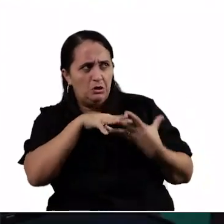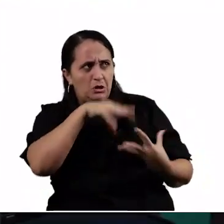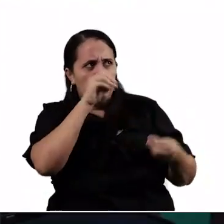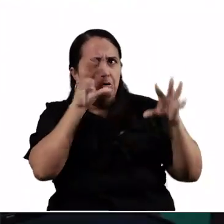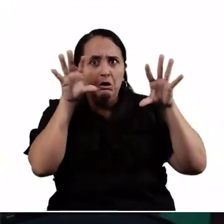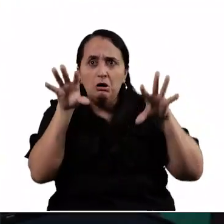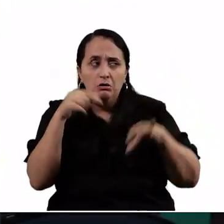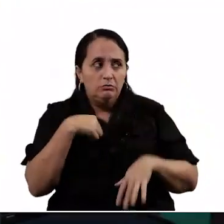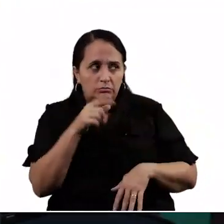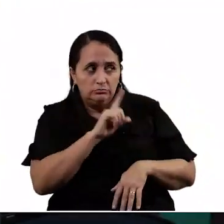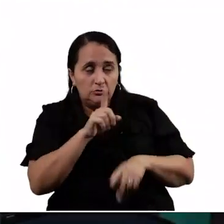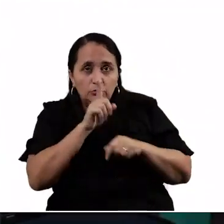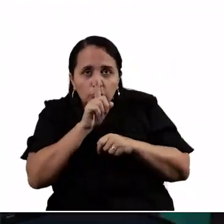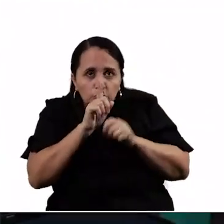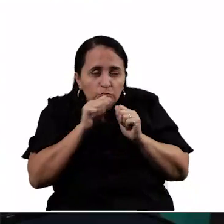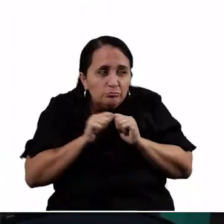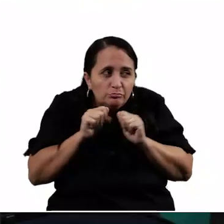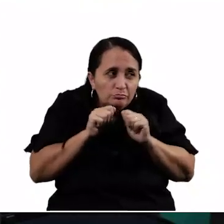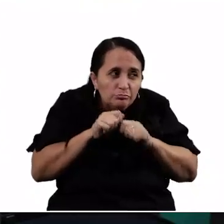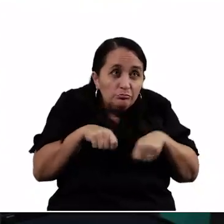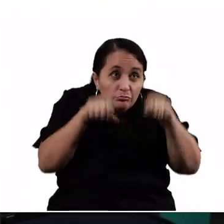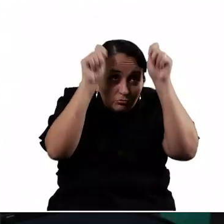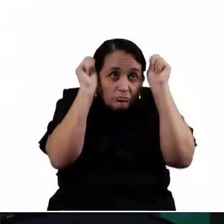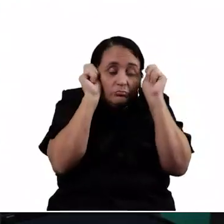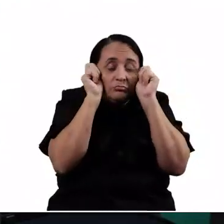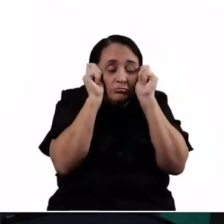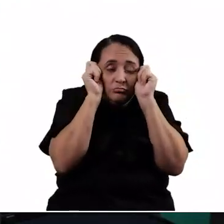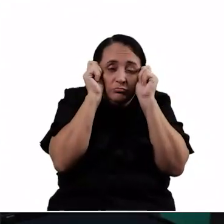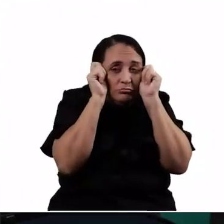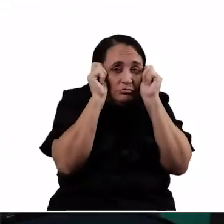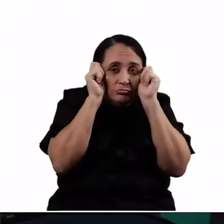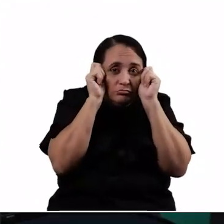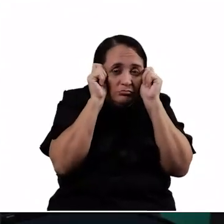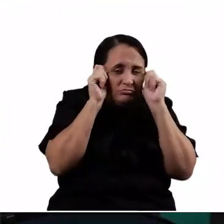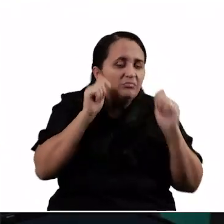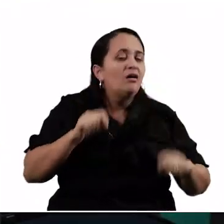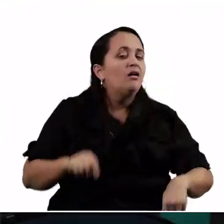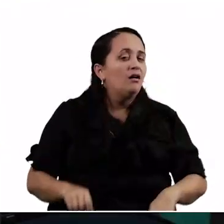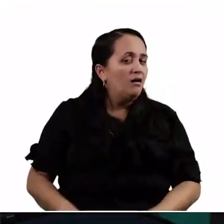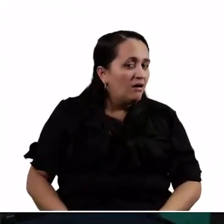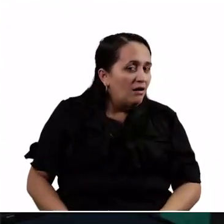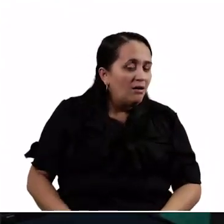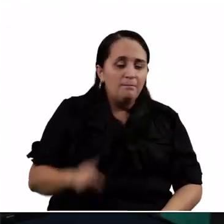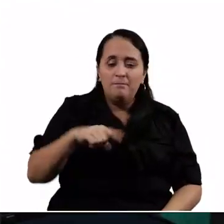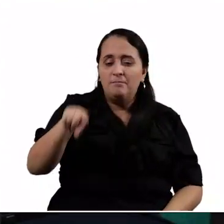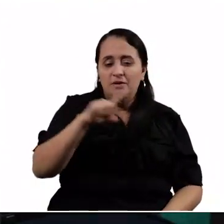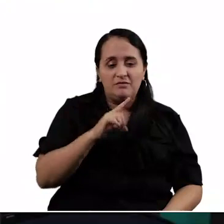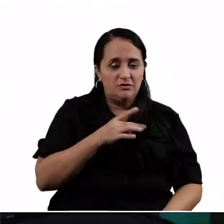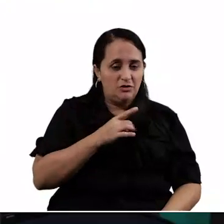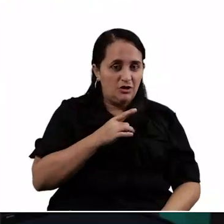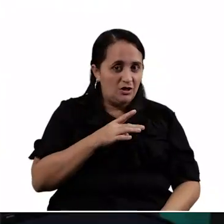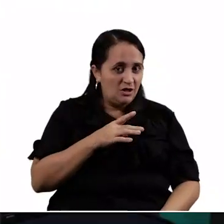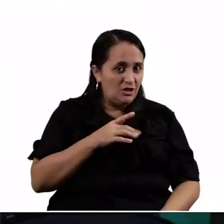escondidinho debaixo da minha coberta morrendo de medo e vocês eu sei que vocês são Corajosos é que é para depois